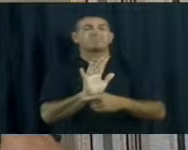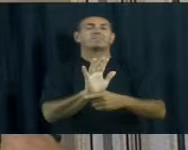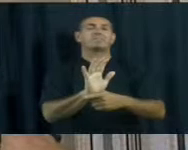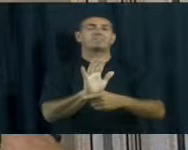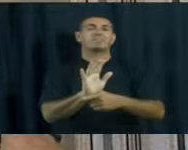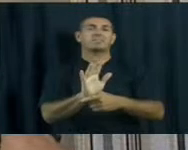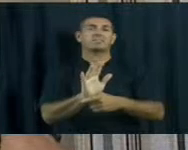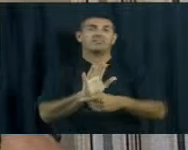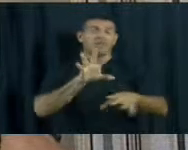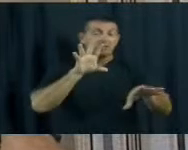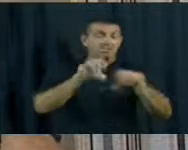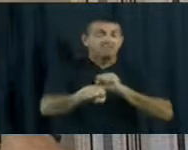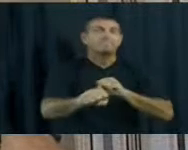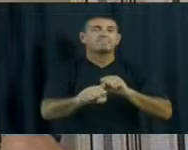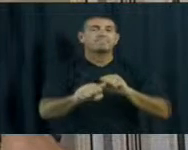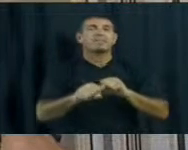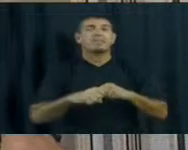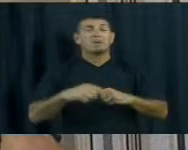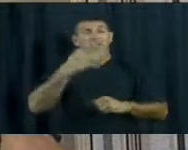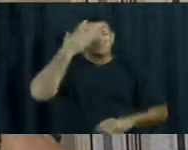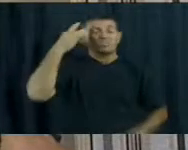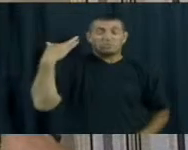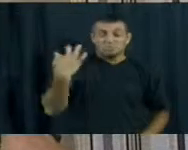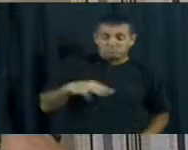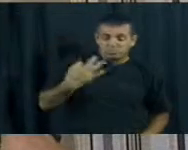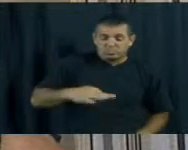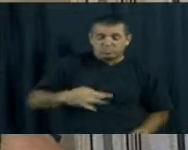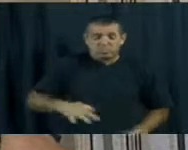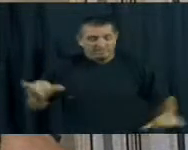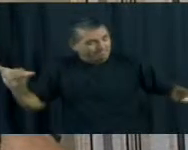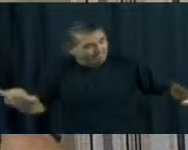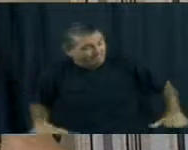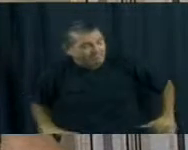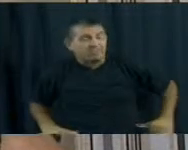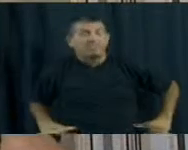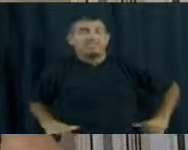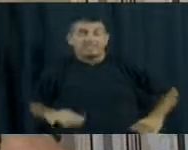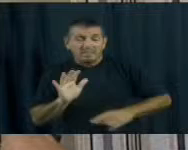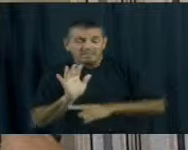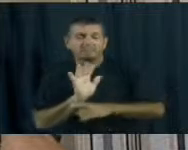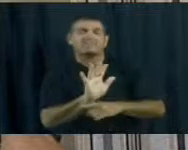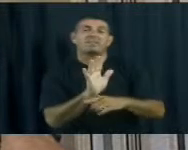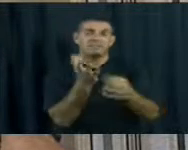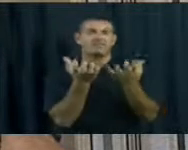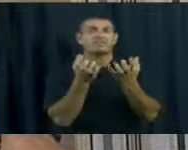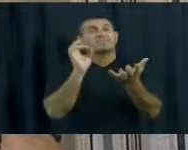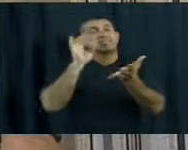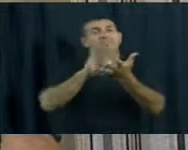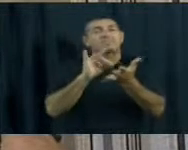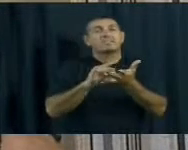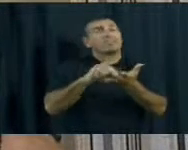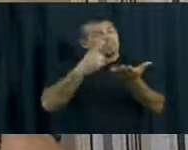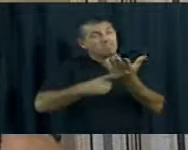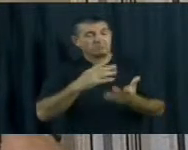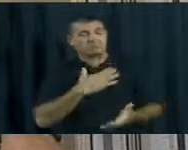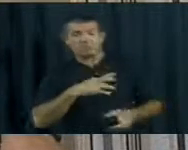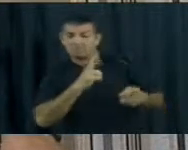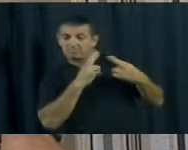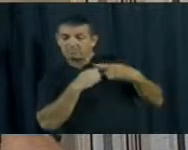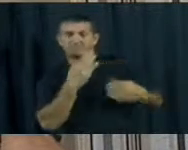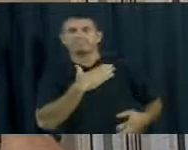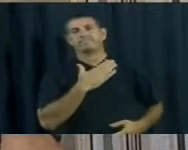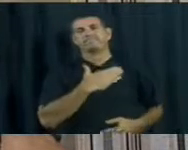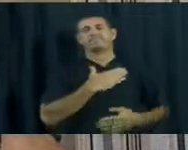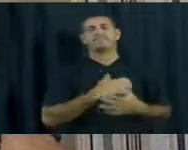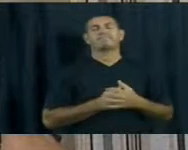diminuir a dor espiritual, a dor física das pessoas. Quando eu falo a dor